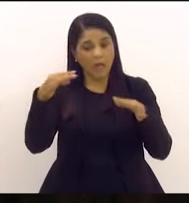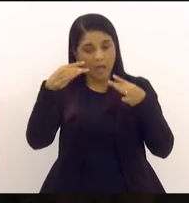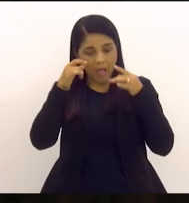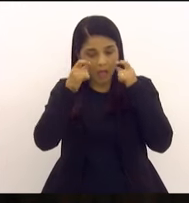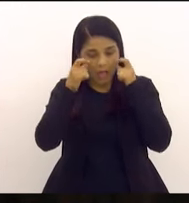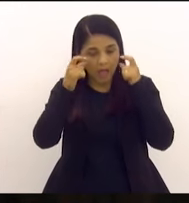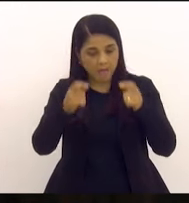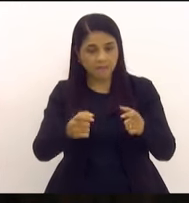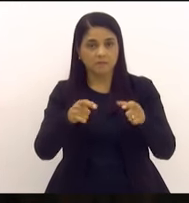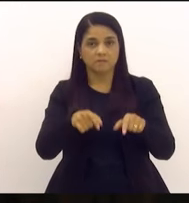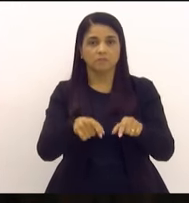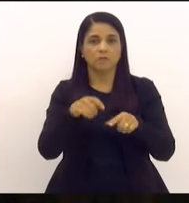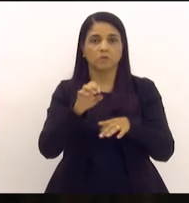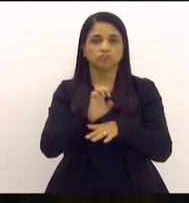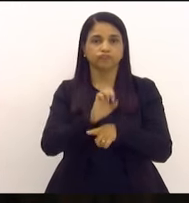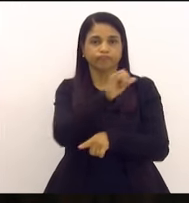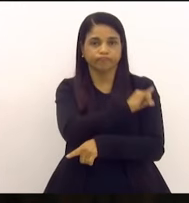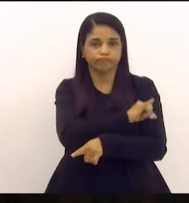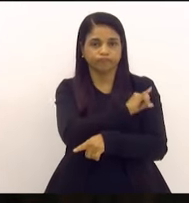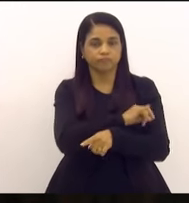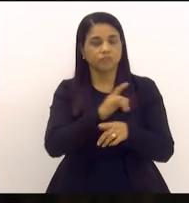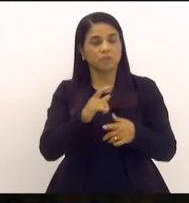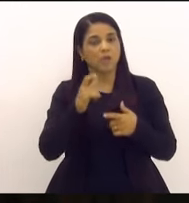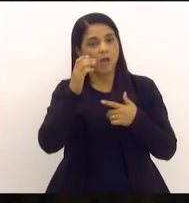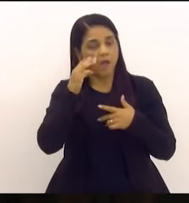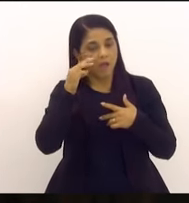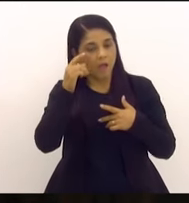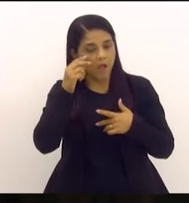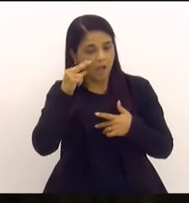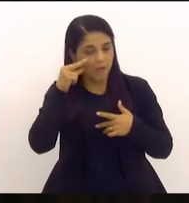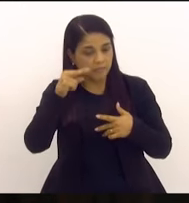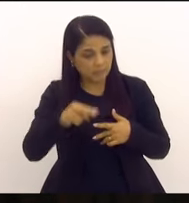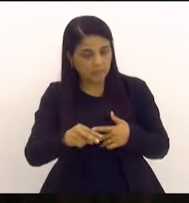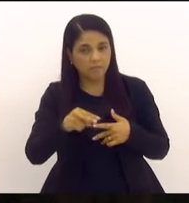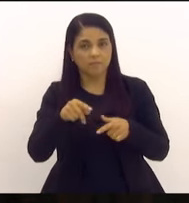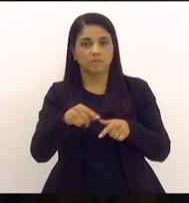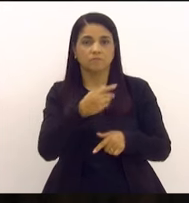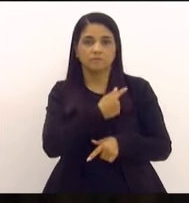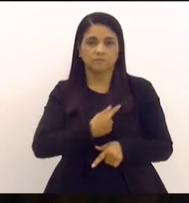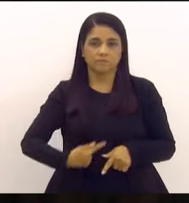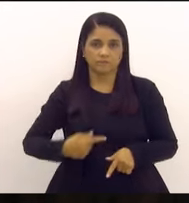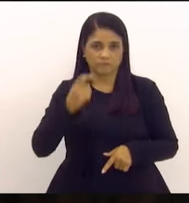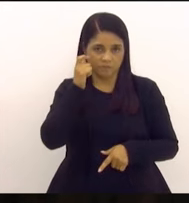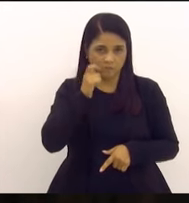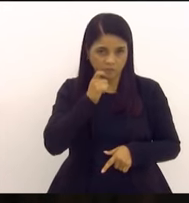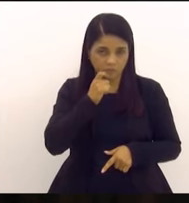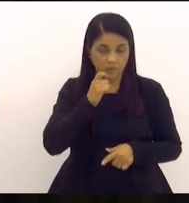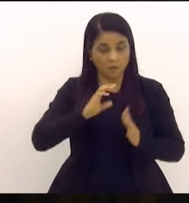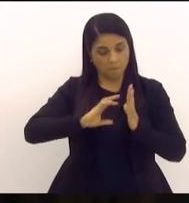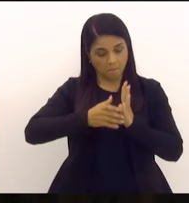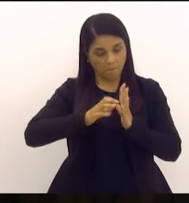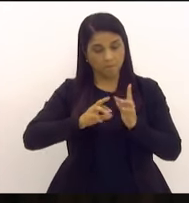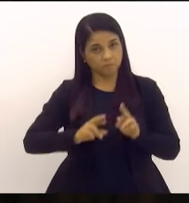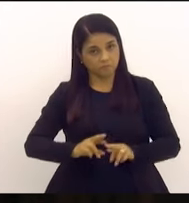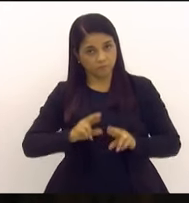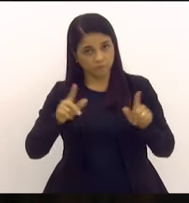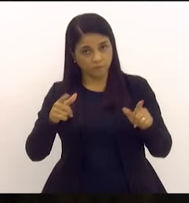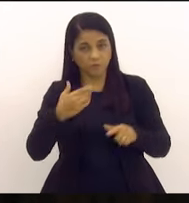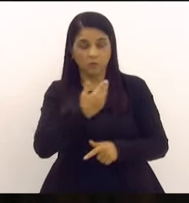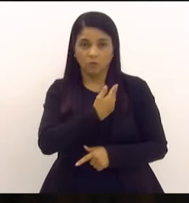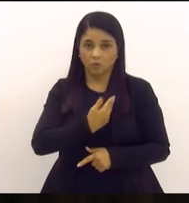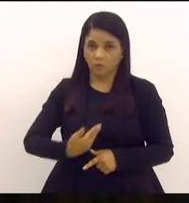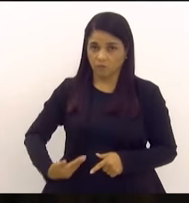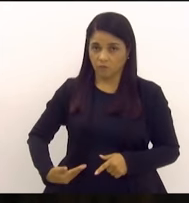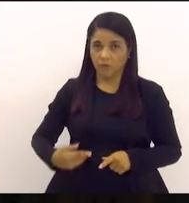toda a atenção com o governador Cláudio Castro, mesmo apesar de partidos diferentes, né, o governo tem